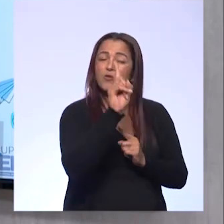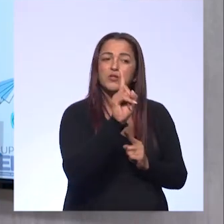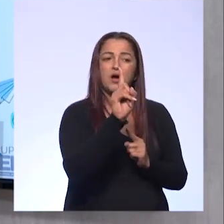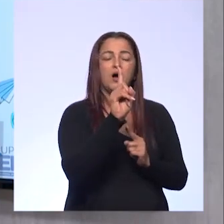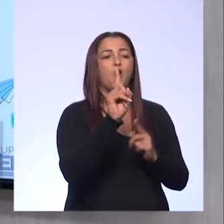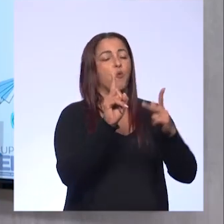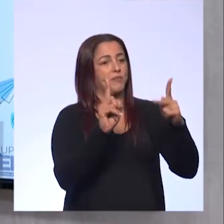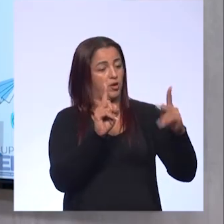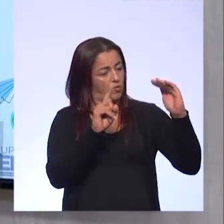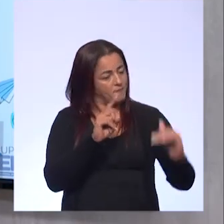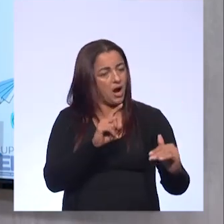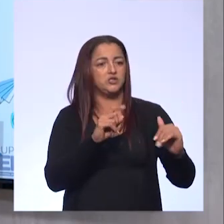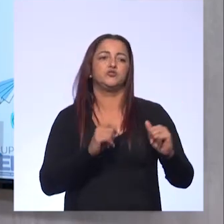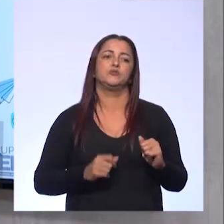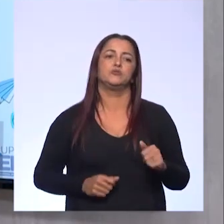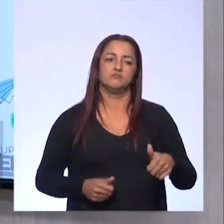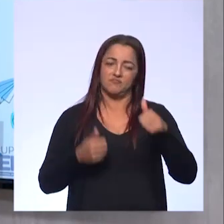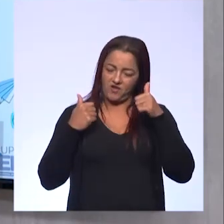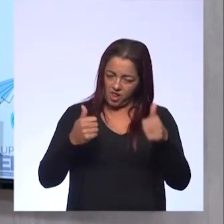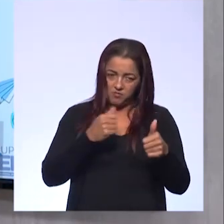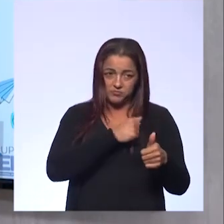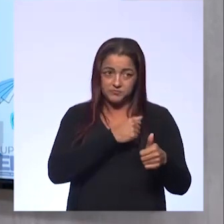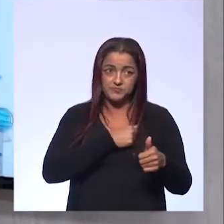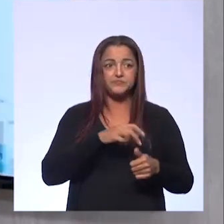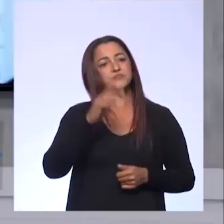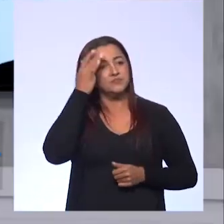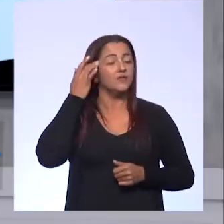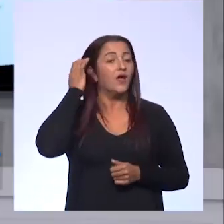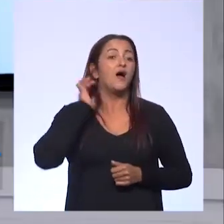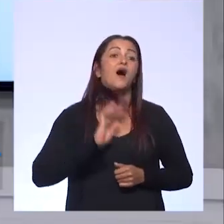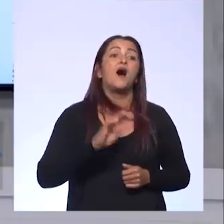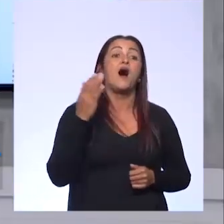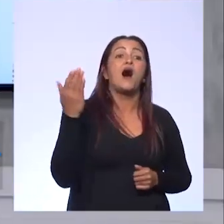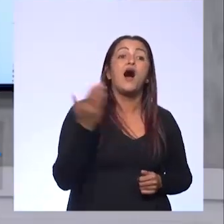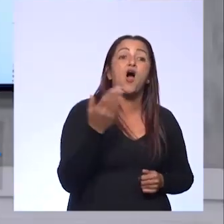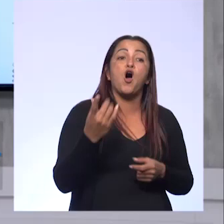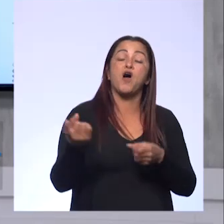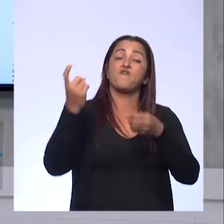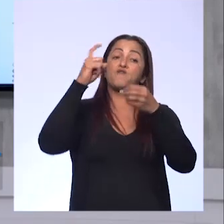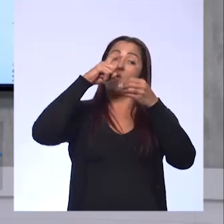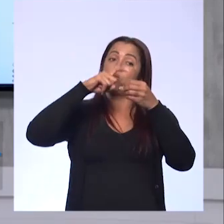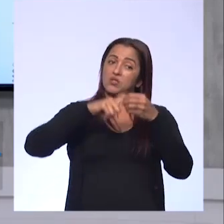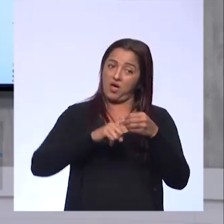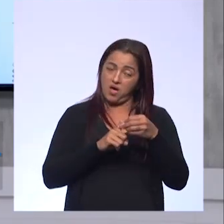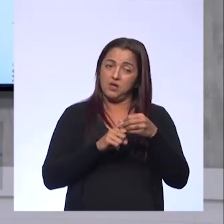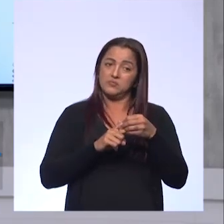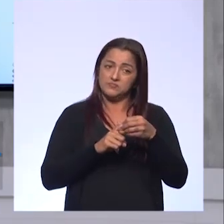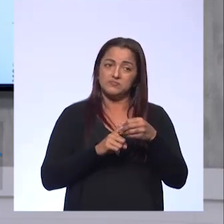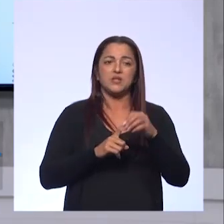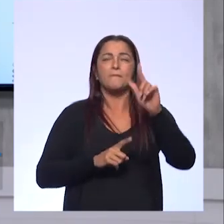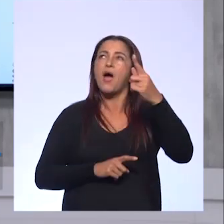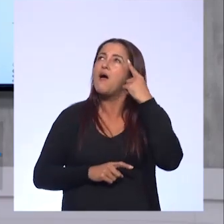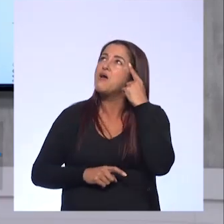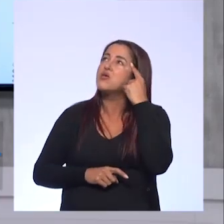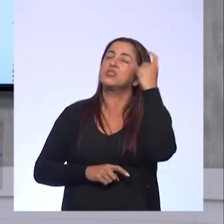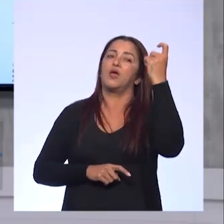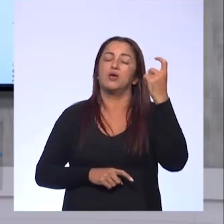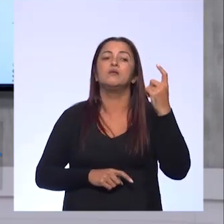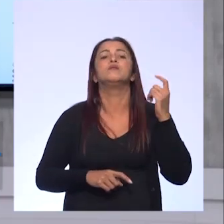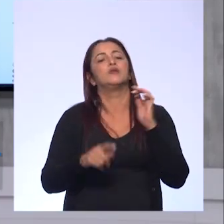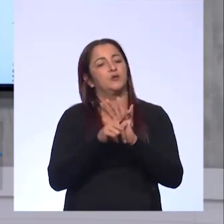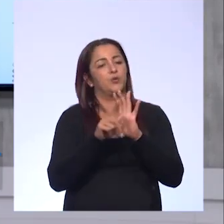período e valeu gente faz o seguinte agora a gente vai voltar para aquela ideia que nós